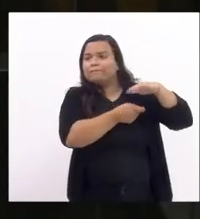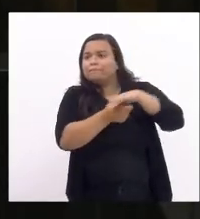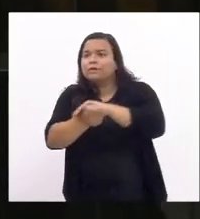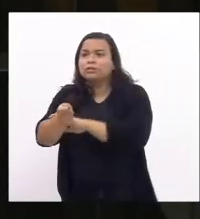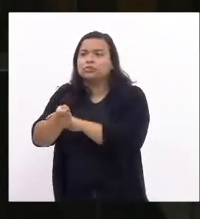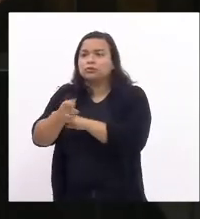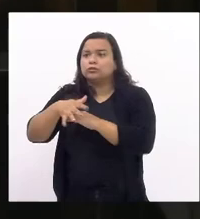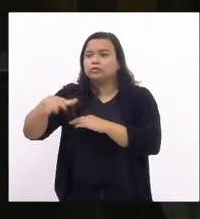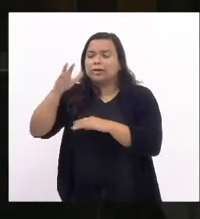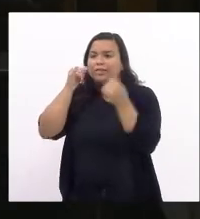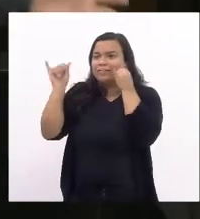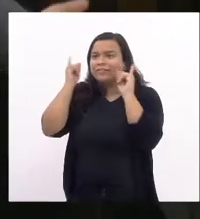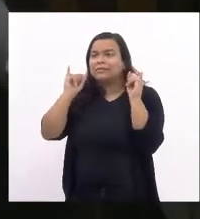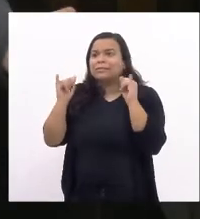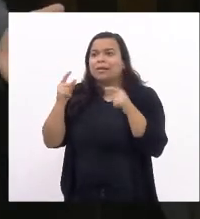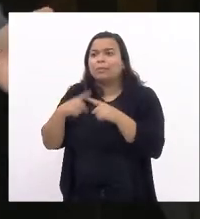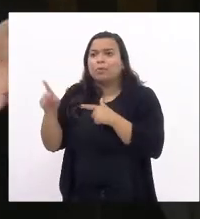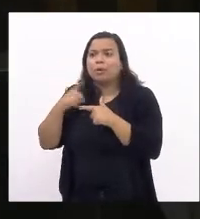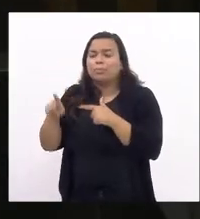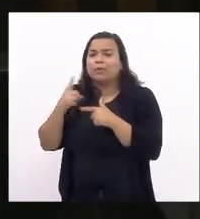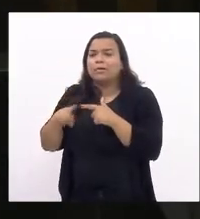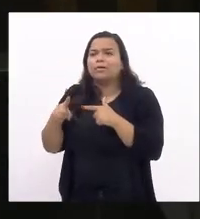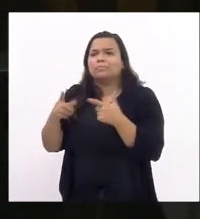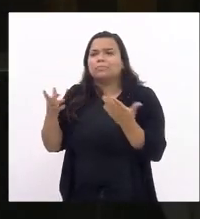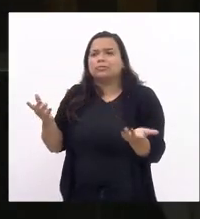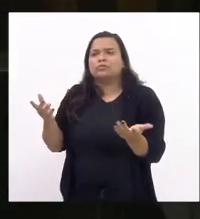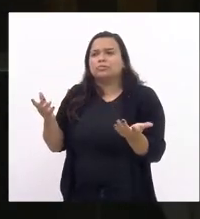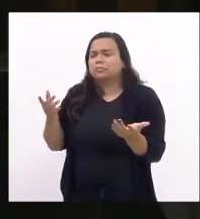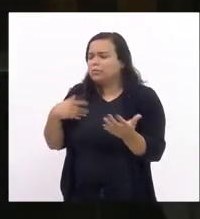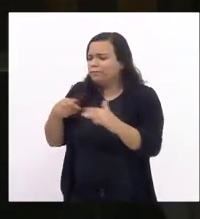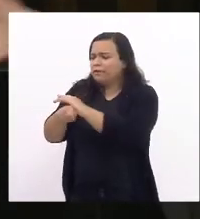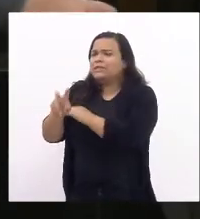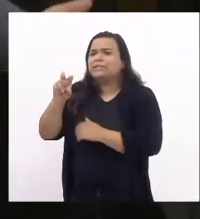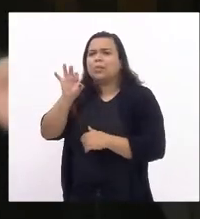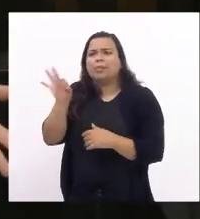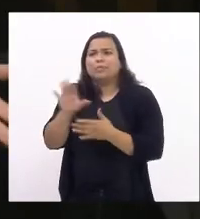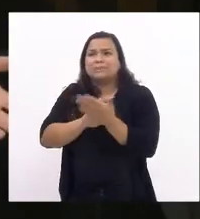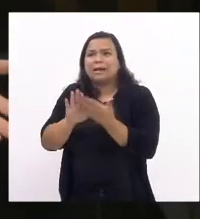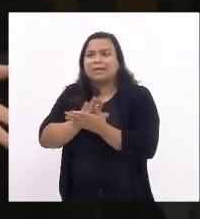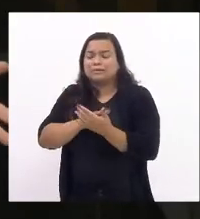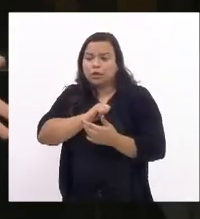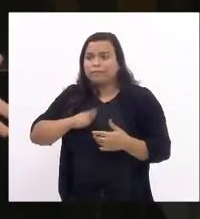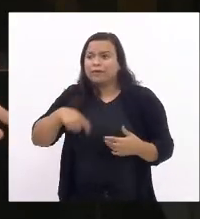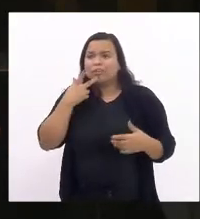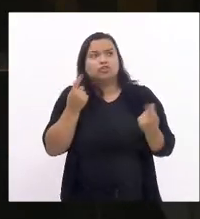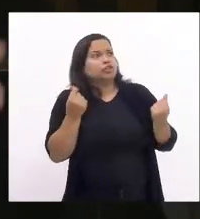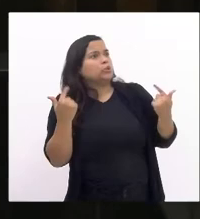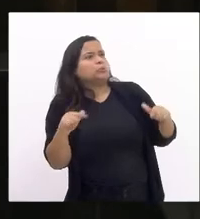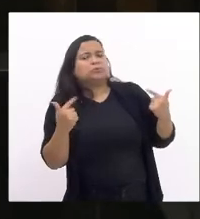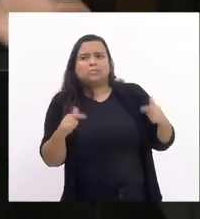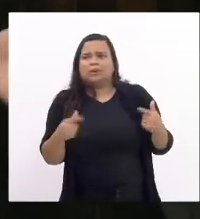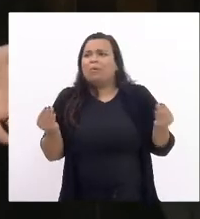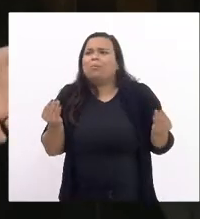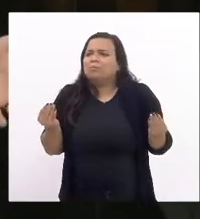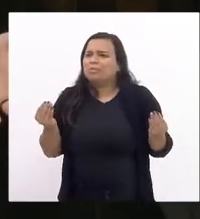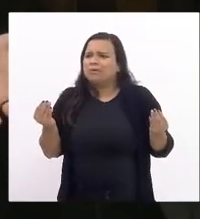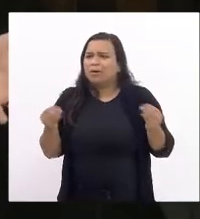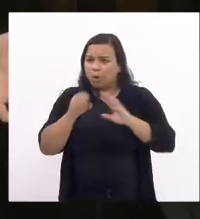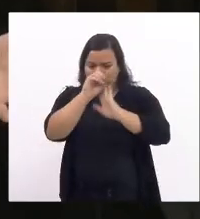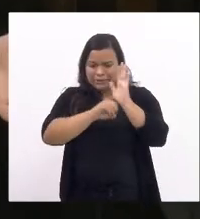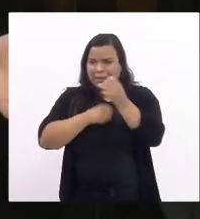fala, não teve dinheiro. Como não teve dinheiro? Se no ano passado o orçamento do Estado cresceu. É claro que tinha